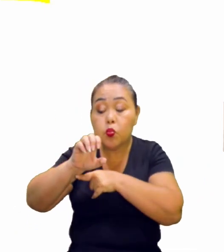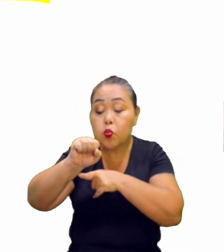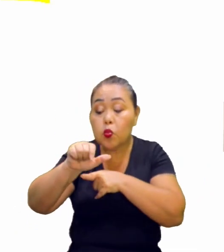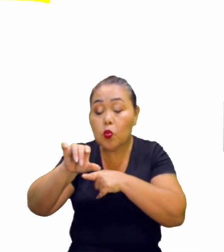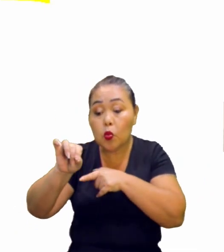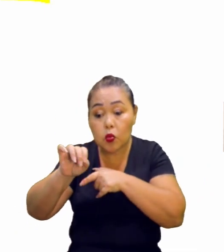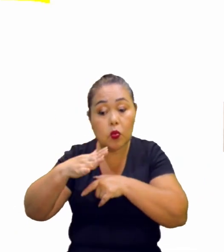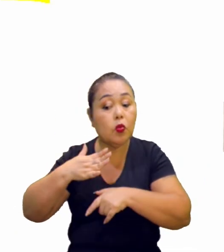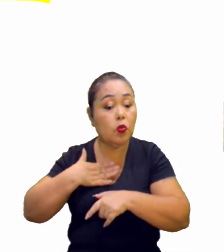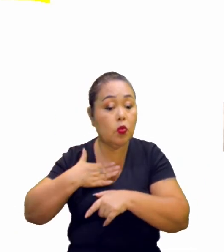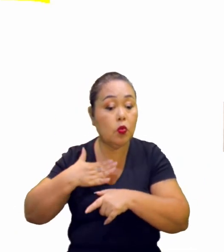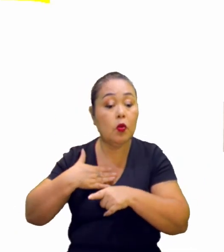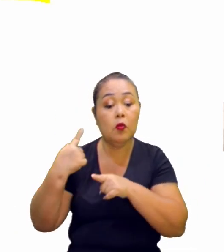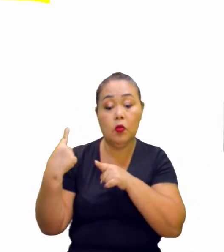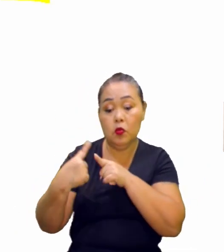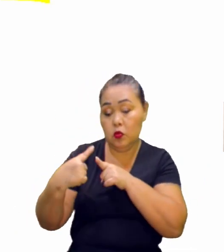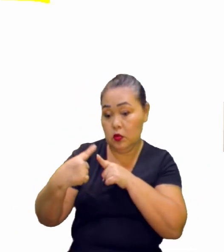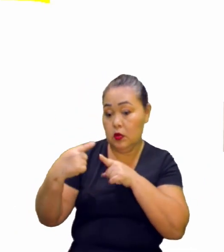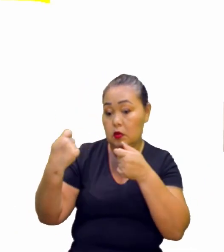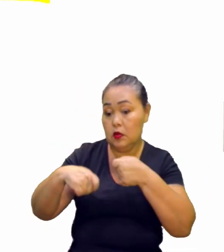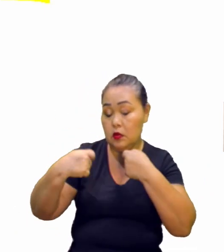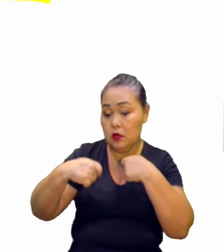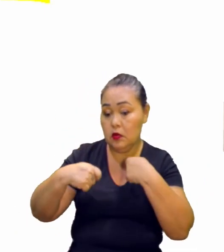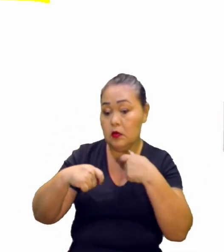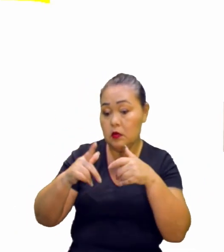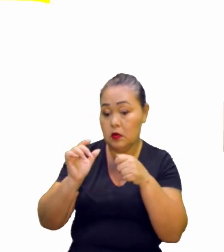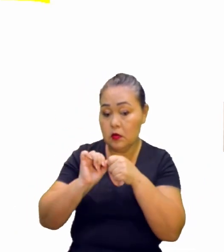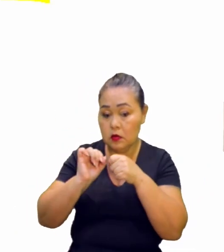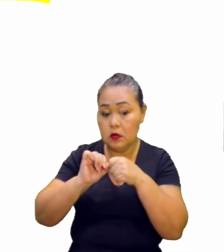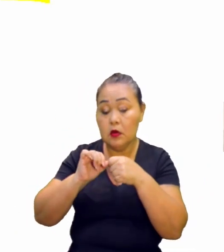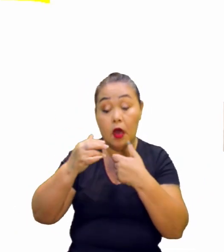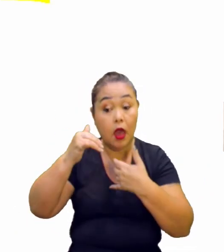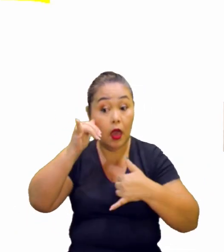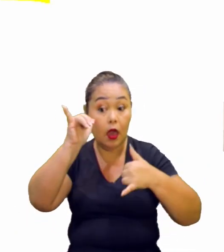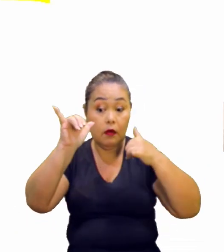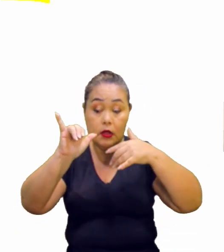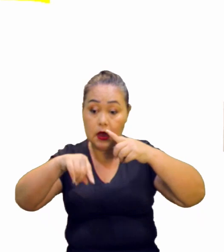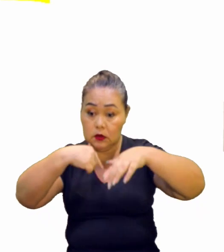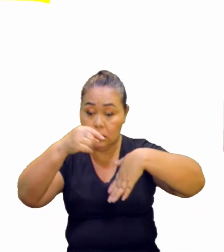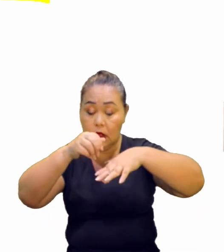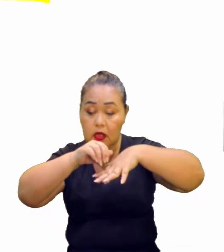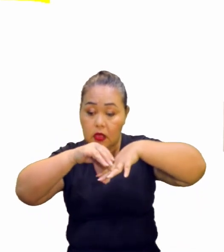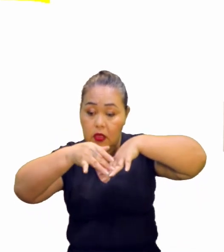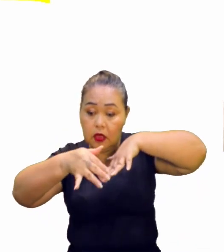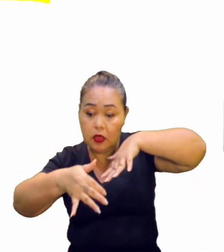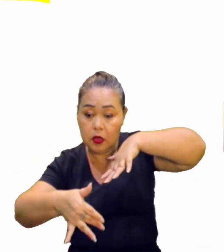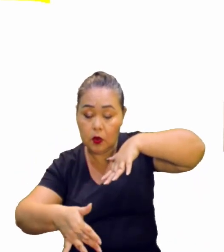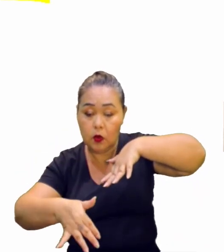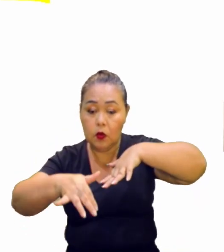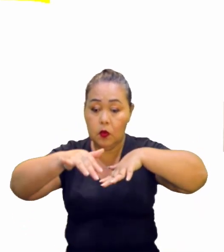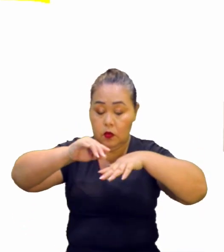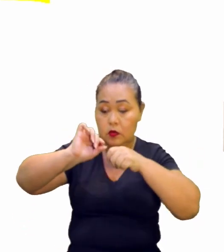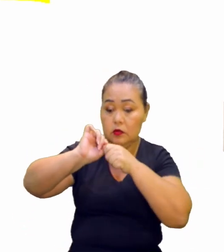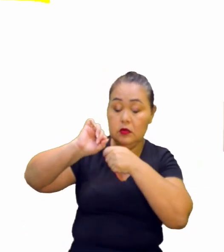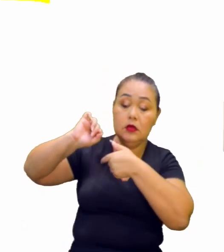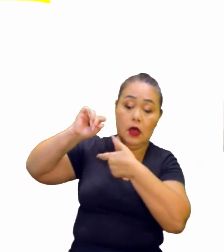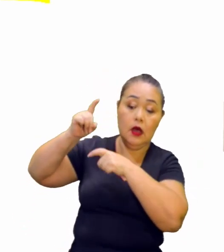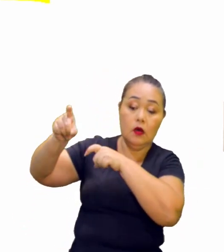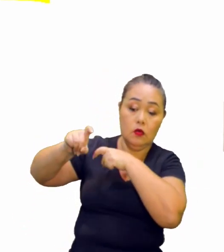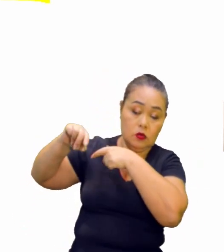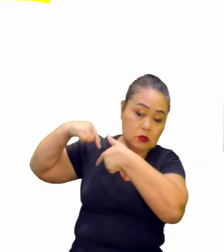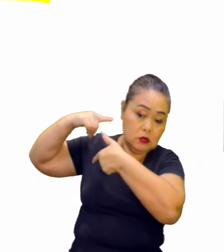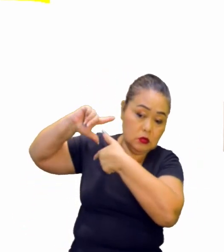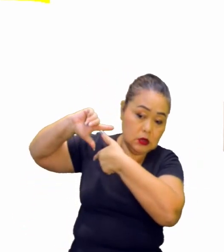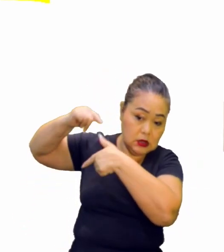meu solo. Por quê? Porque eu preciso evitar esse processo de erosão. E dentro da monocultura ou da agricultura tradicional a gente tem muito